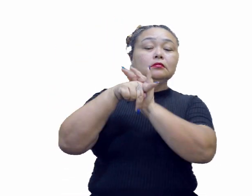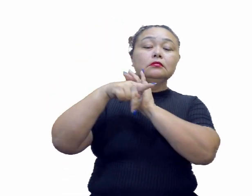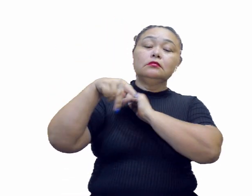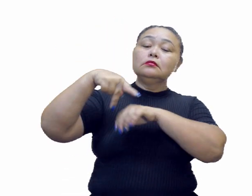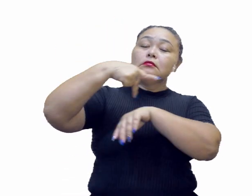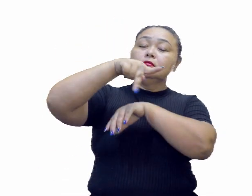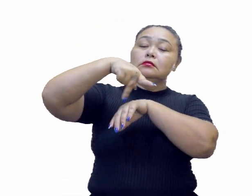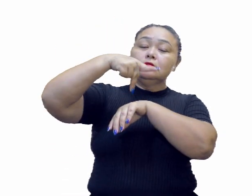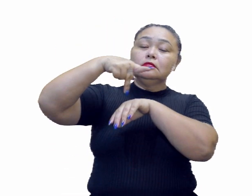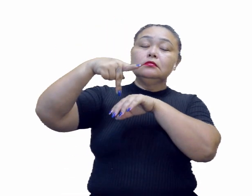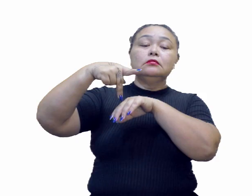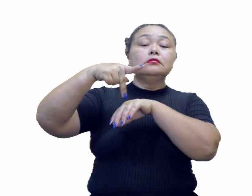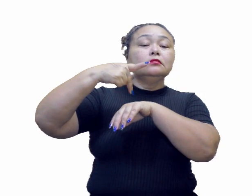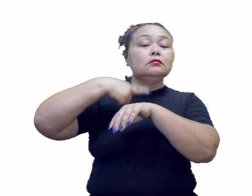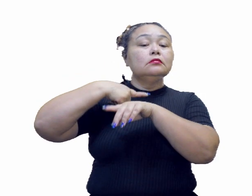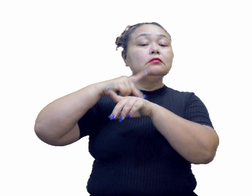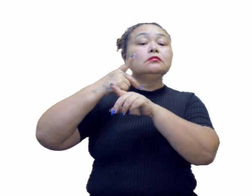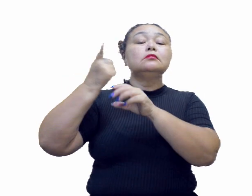nacionalistas,